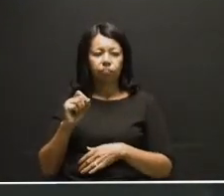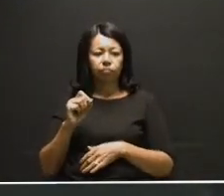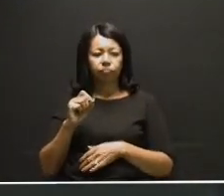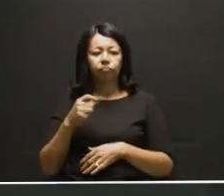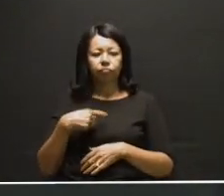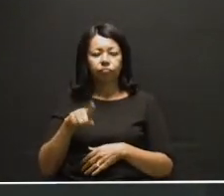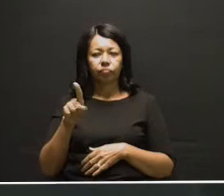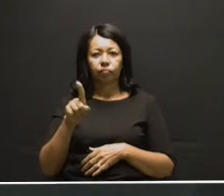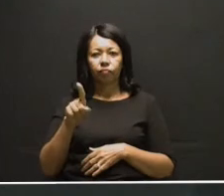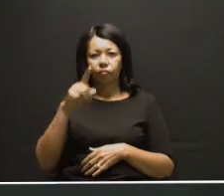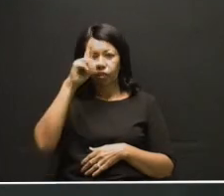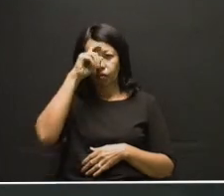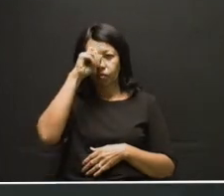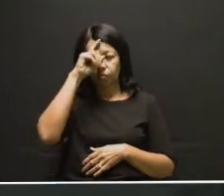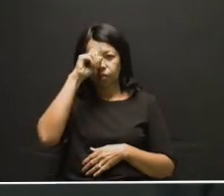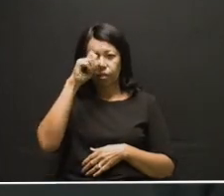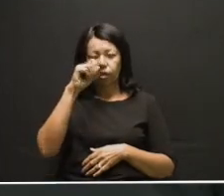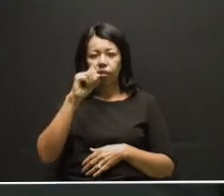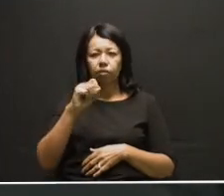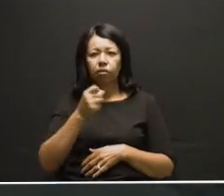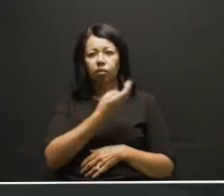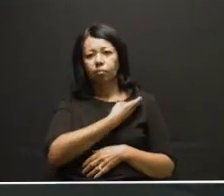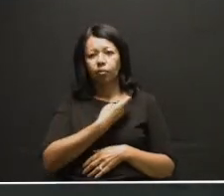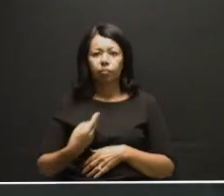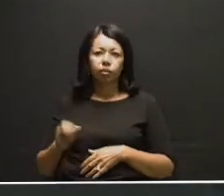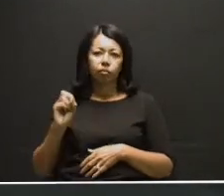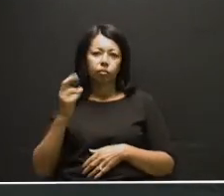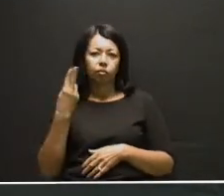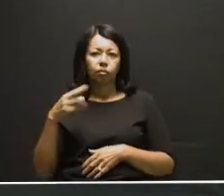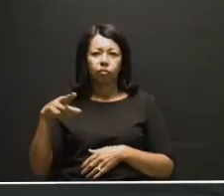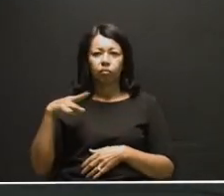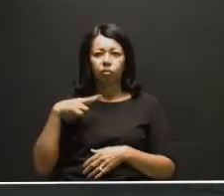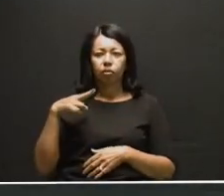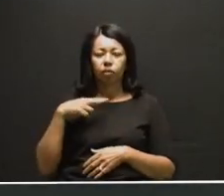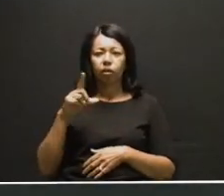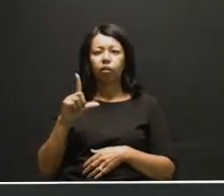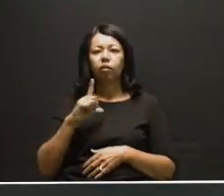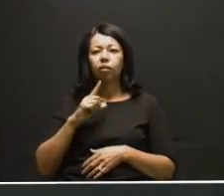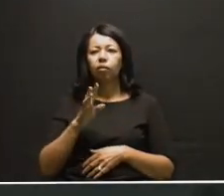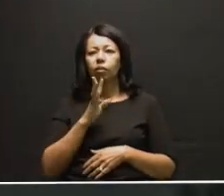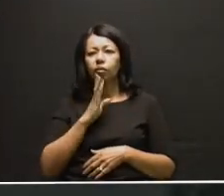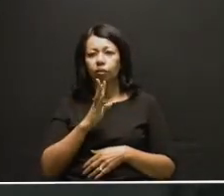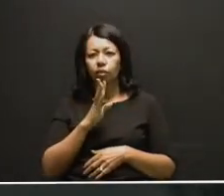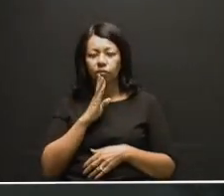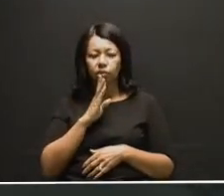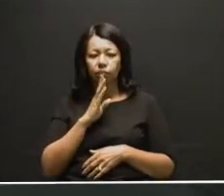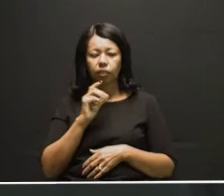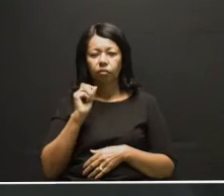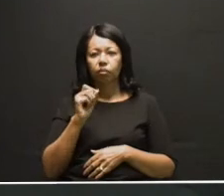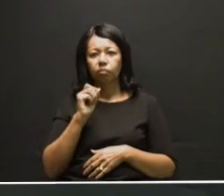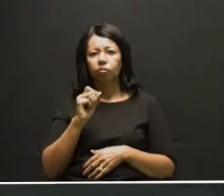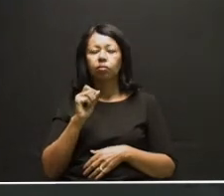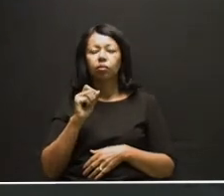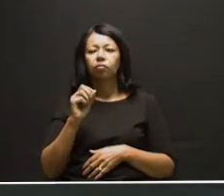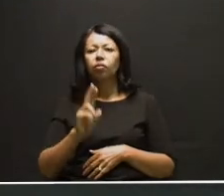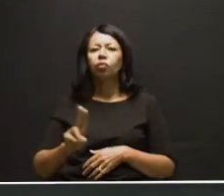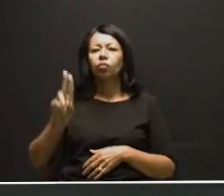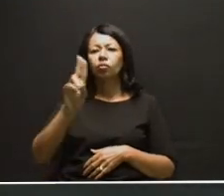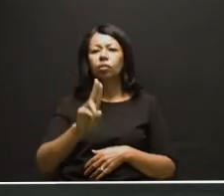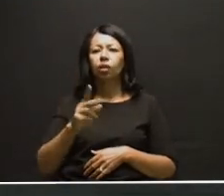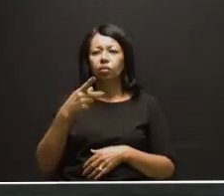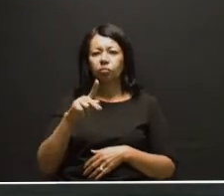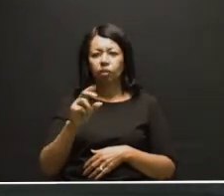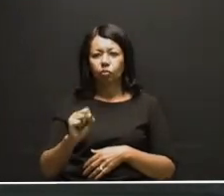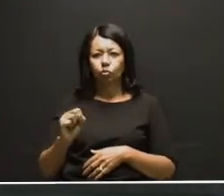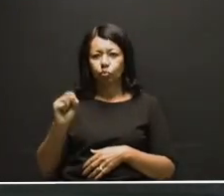hospitais públicos ou privados em todo o município de cubatão eles tenham acesso à ao que foi usado em relação aos us